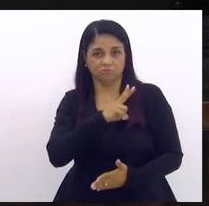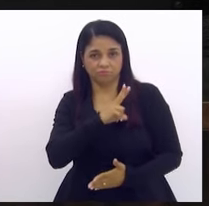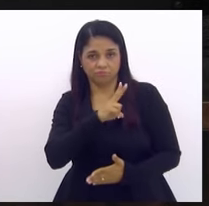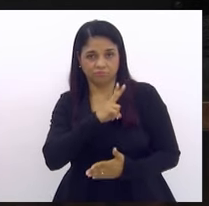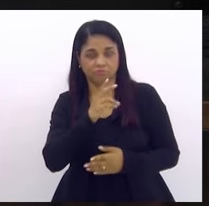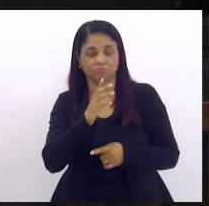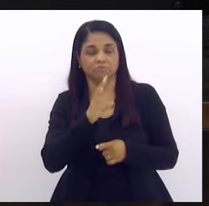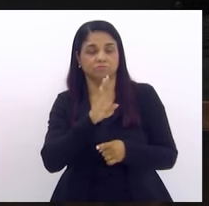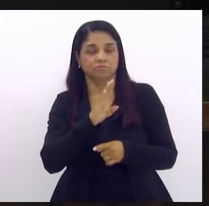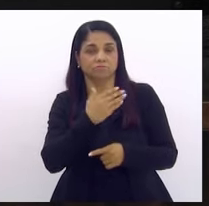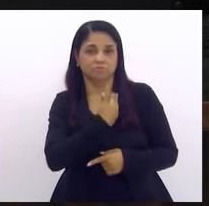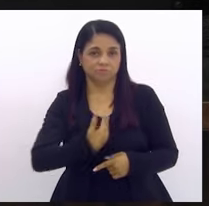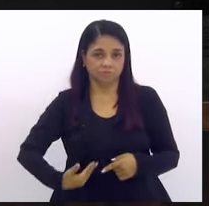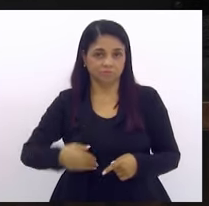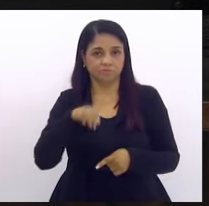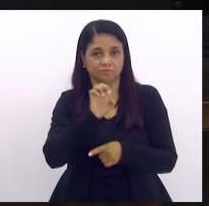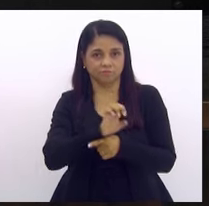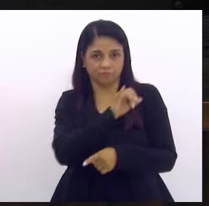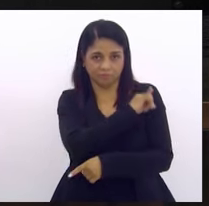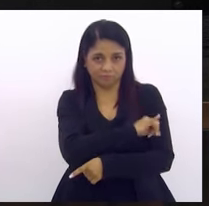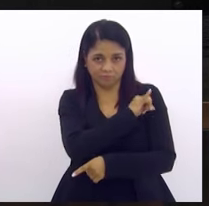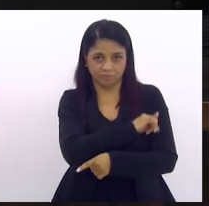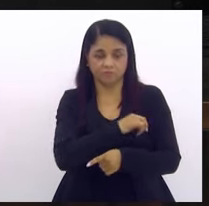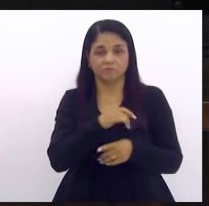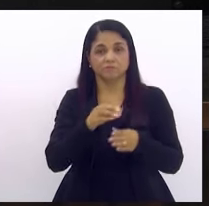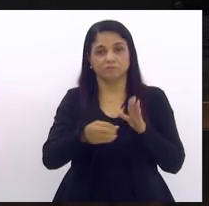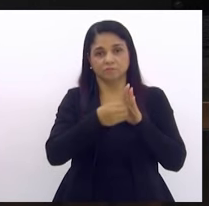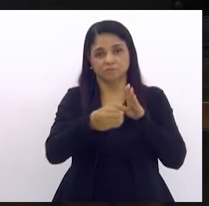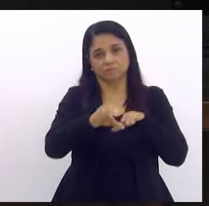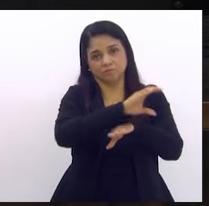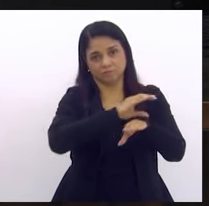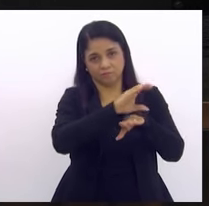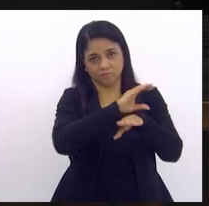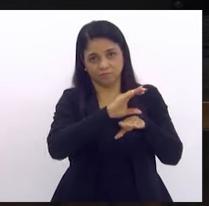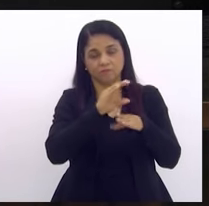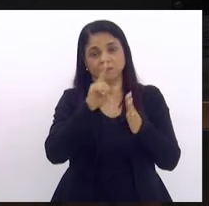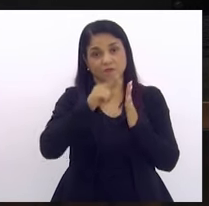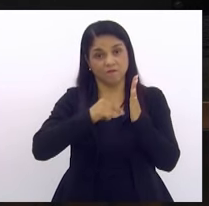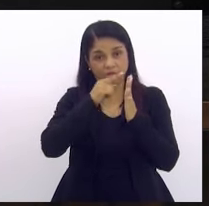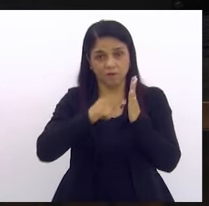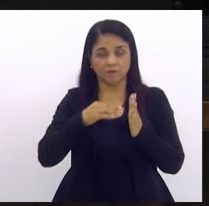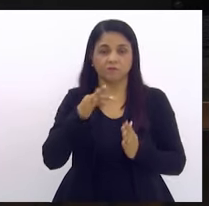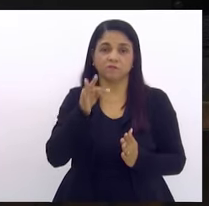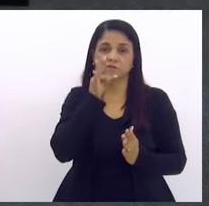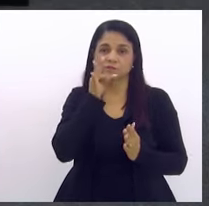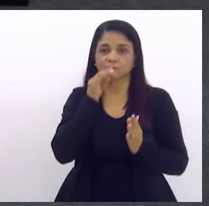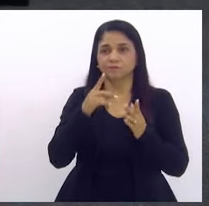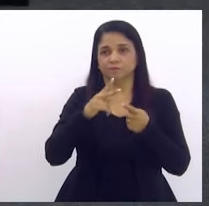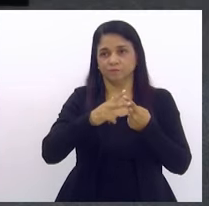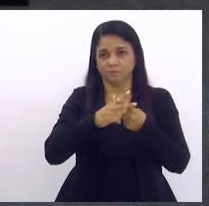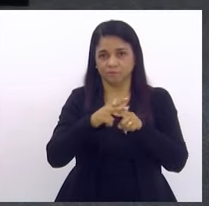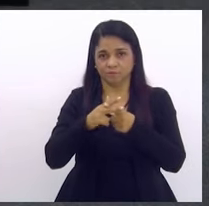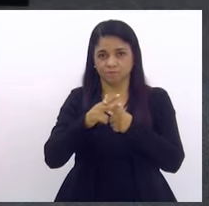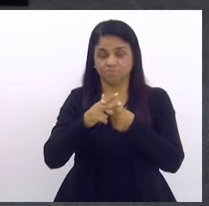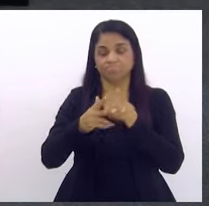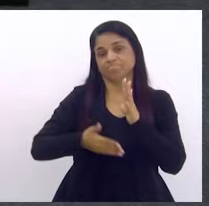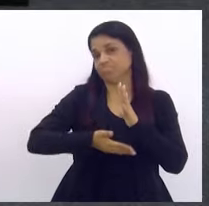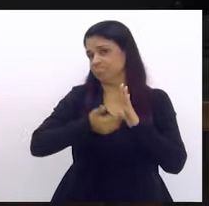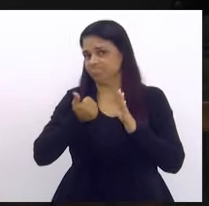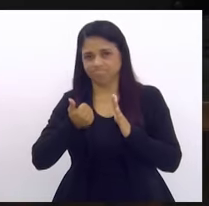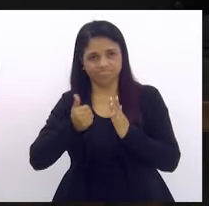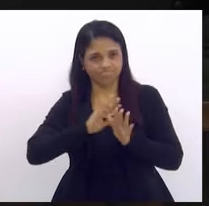Estado do Rio de Janeiro, pendendo de parecer da Comissão de Emendas Constitucionais e vetos, Jorge Felipe Neto. Pela derrubada do veto,